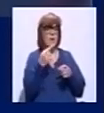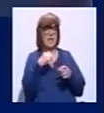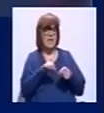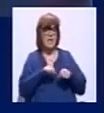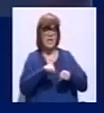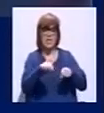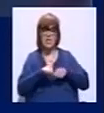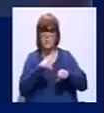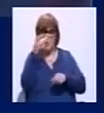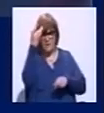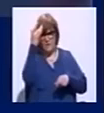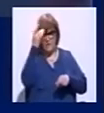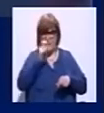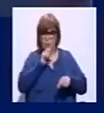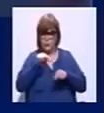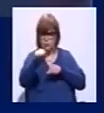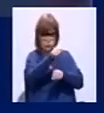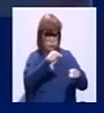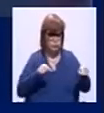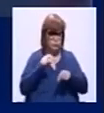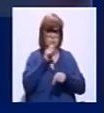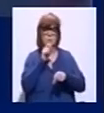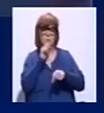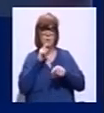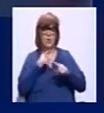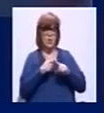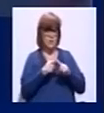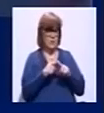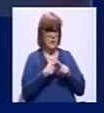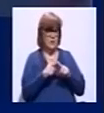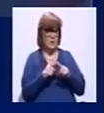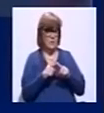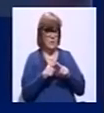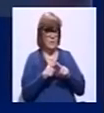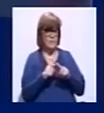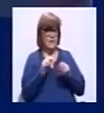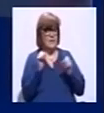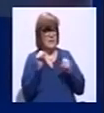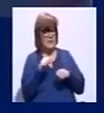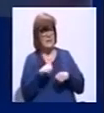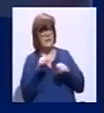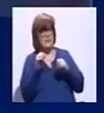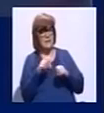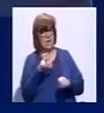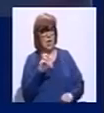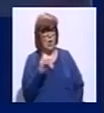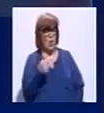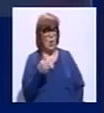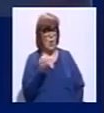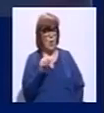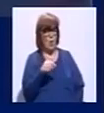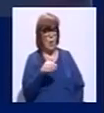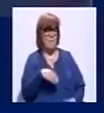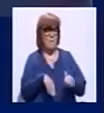também para que possa ser utilizado nos hospitais em torno de